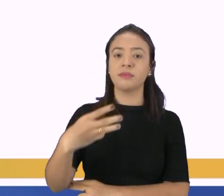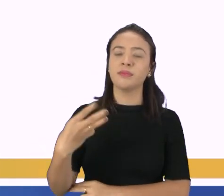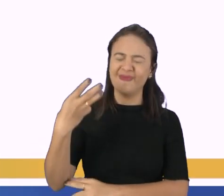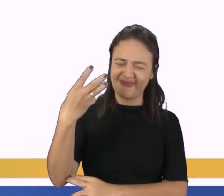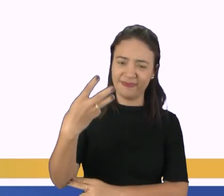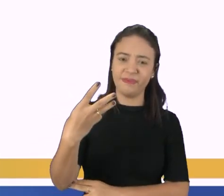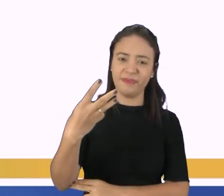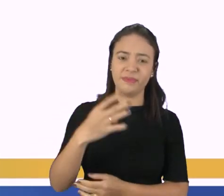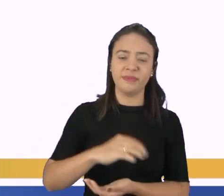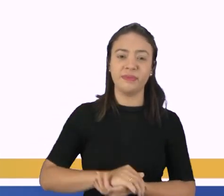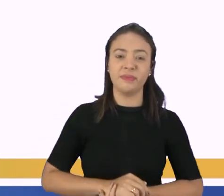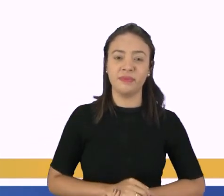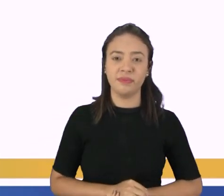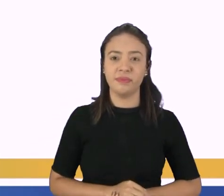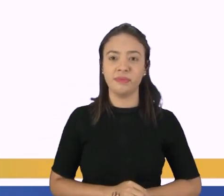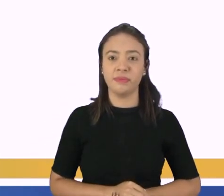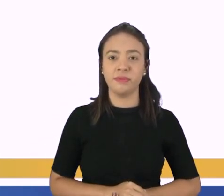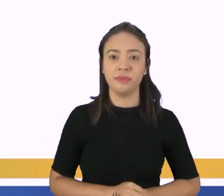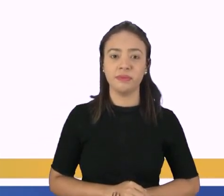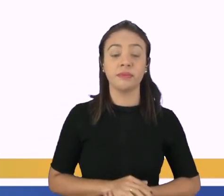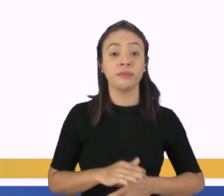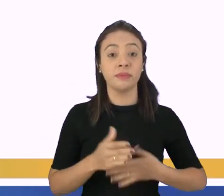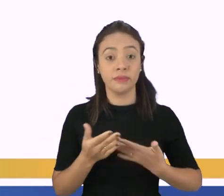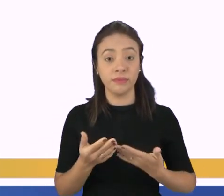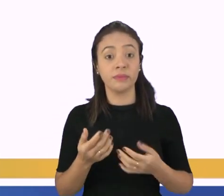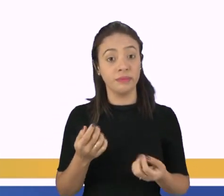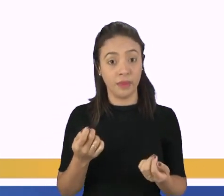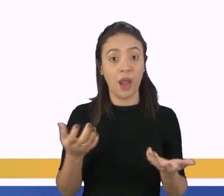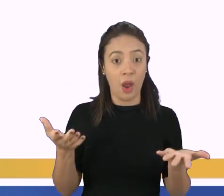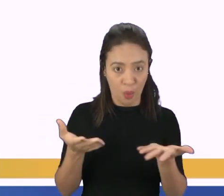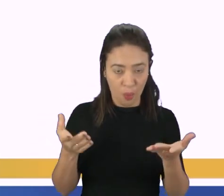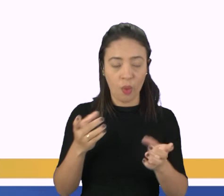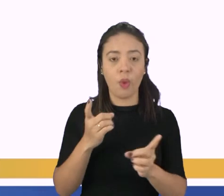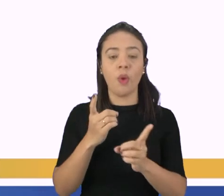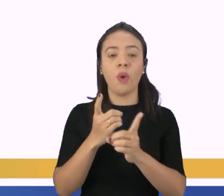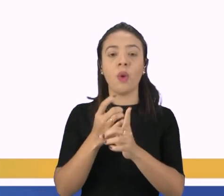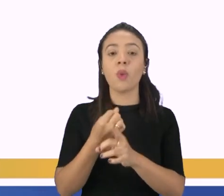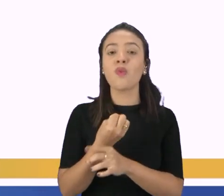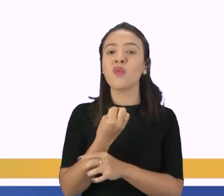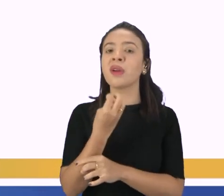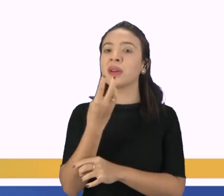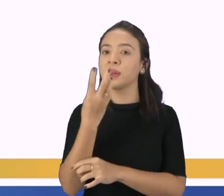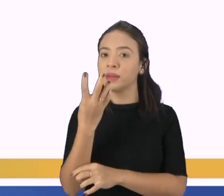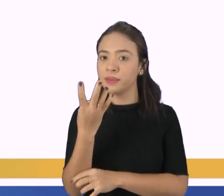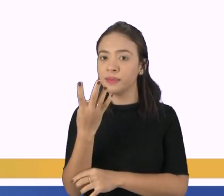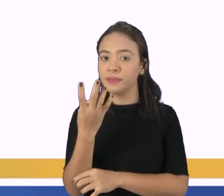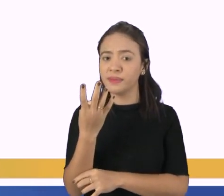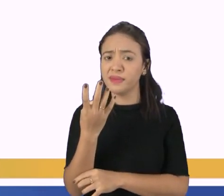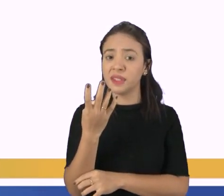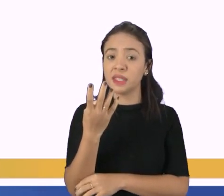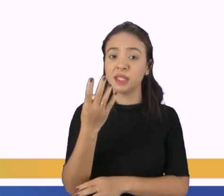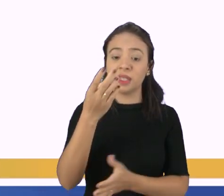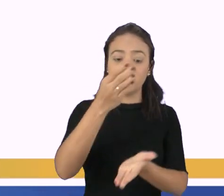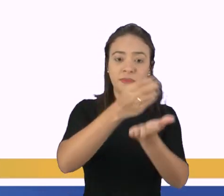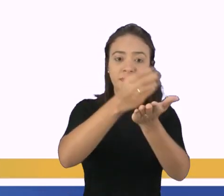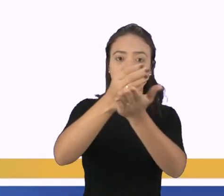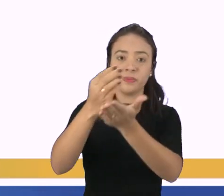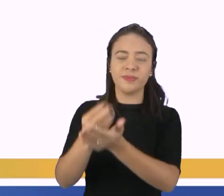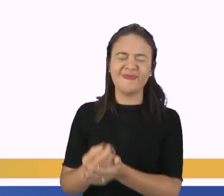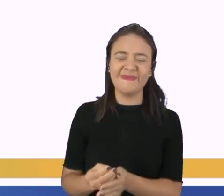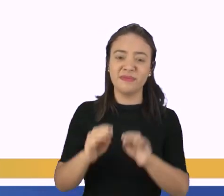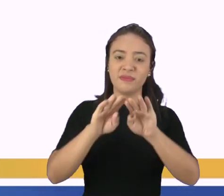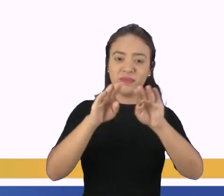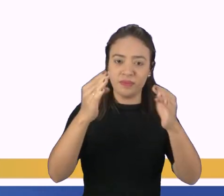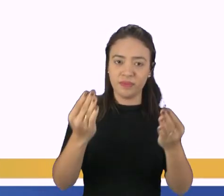4.069,44 centímetros cúbicos. Então, aí nós temos a quantidade de conserva em uma